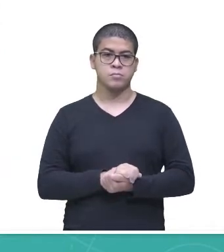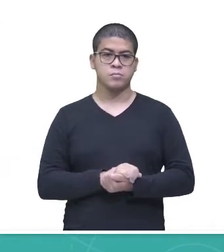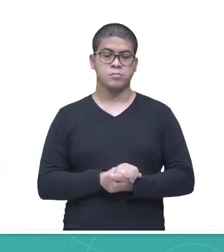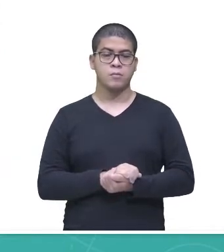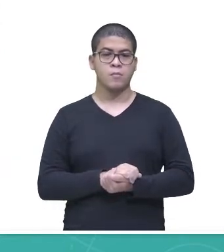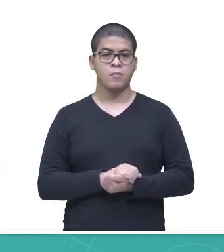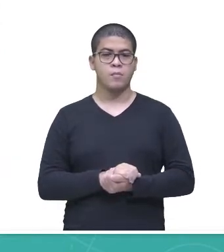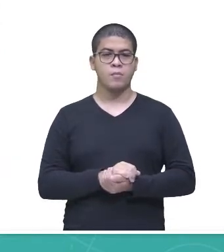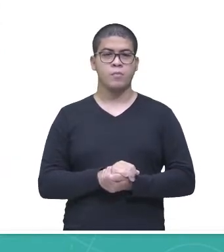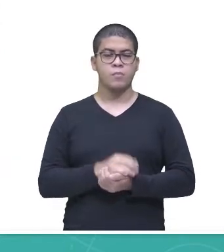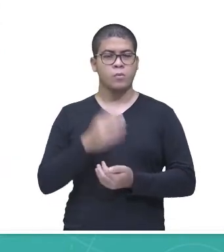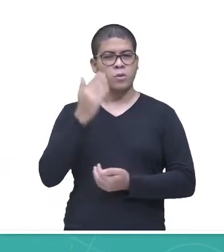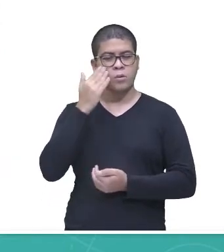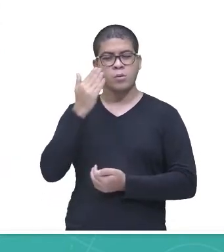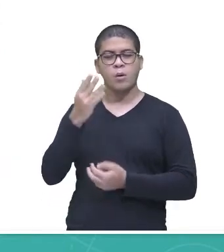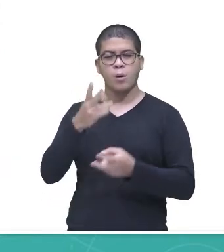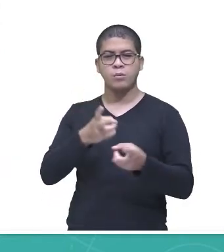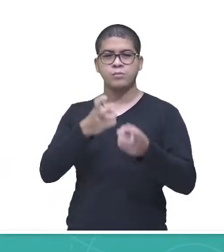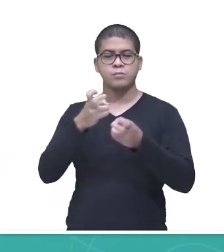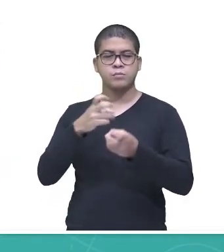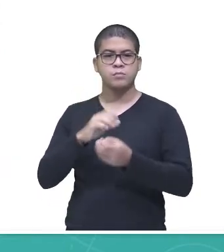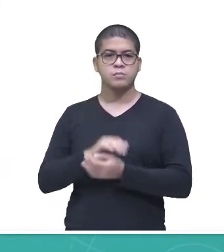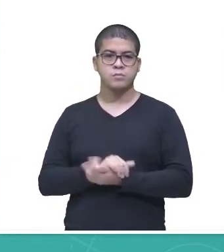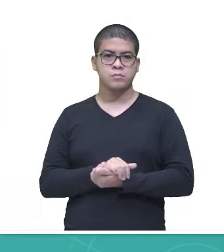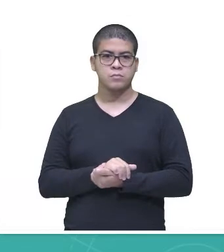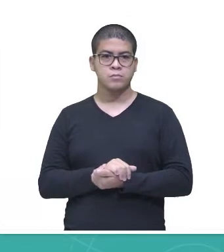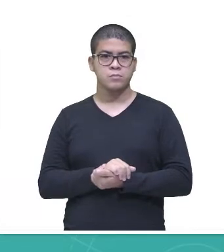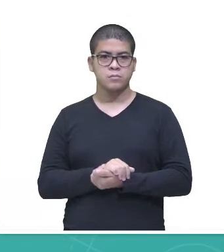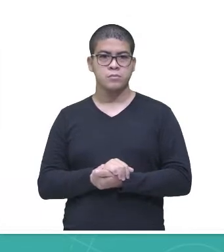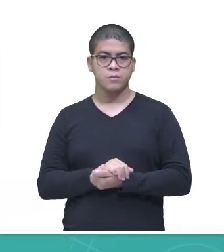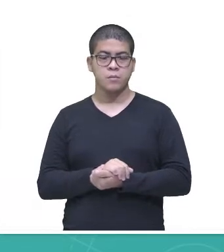E olha só o que que a gente vai ter. 60 mais